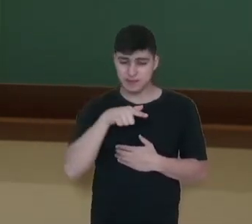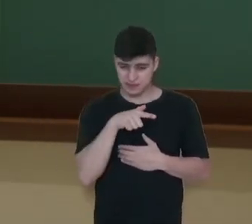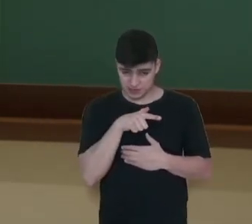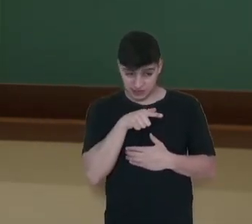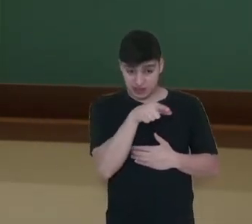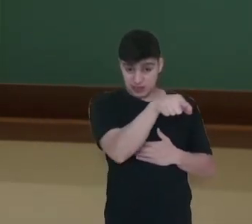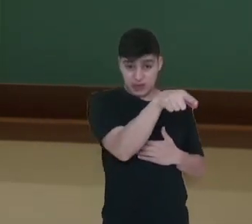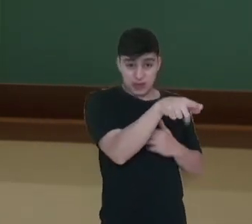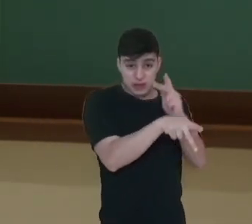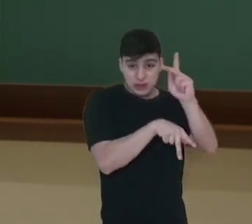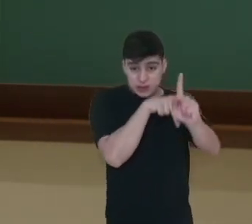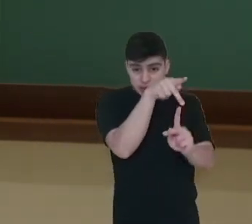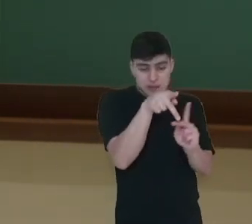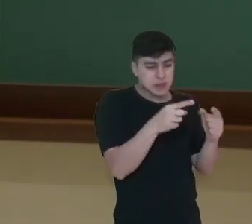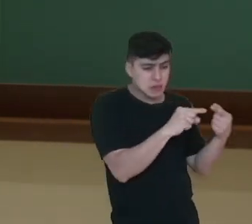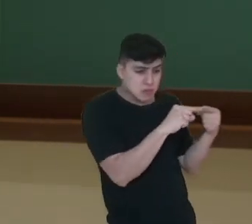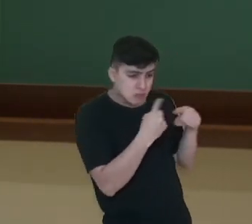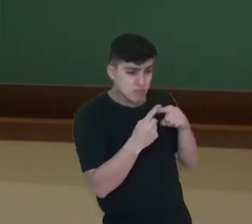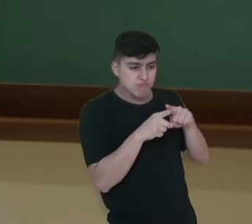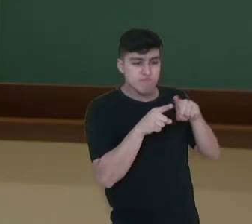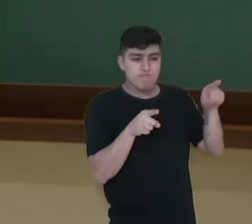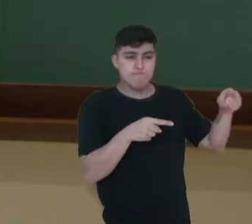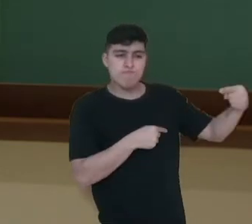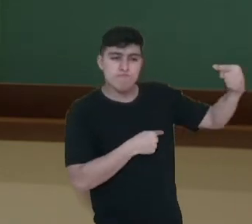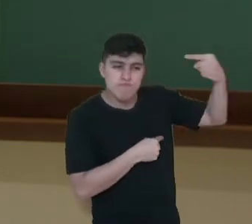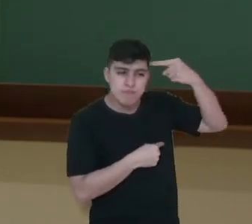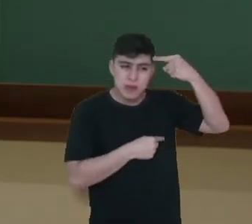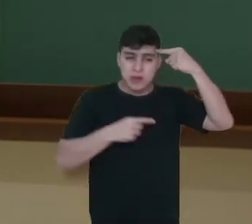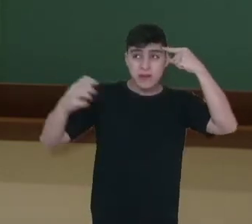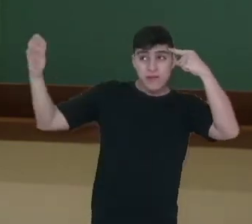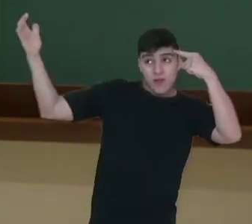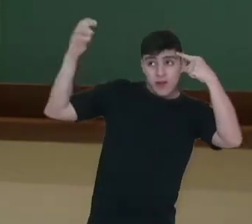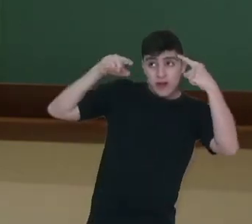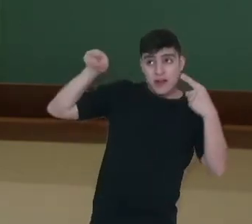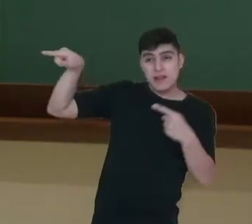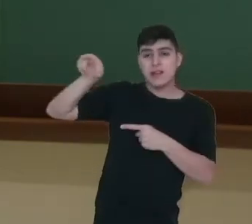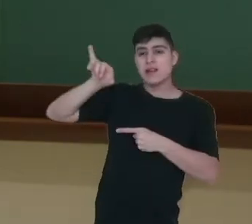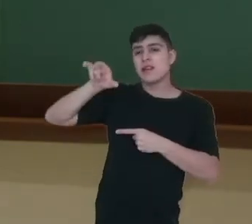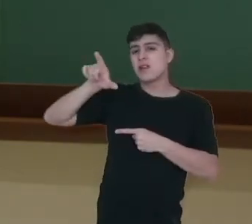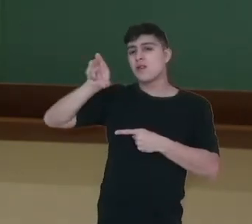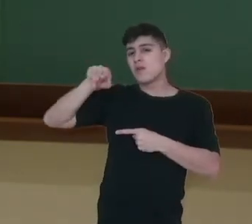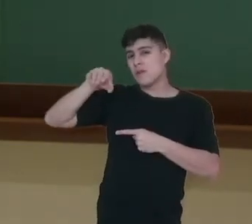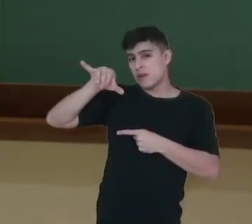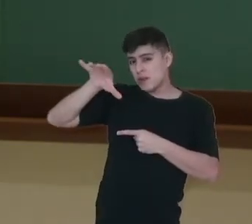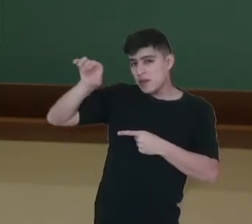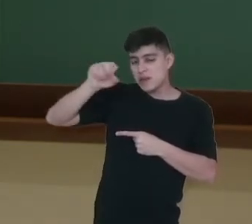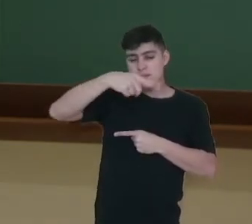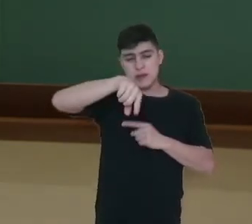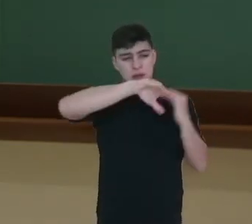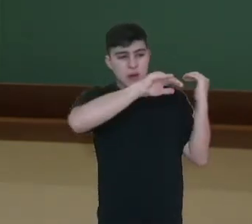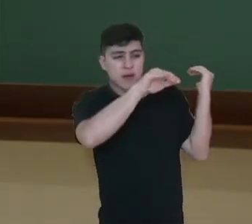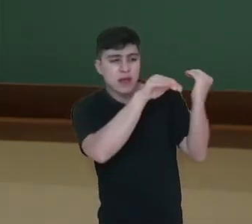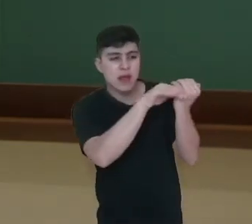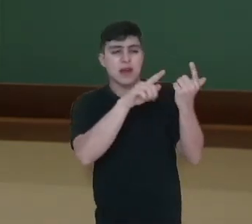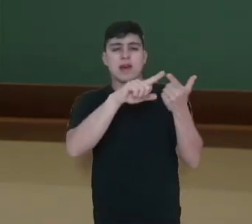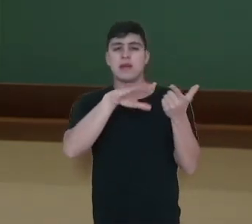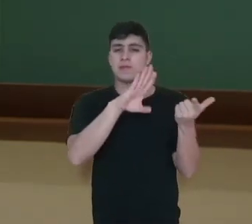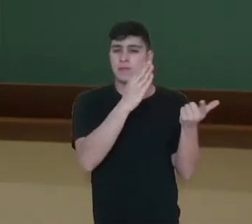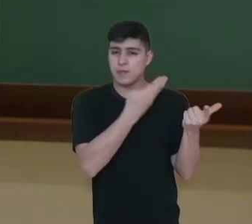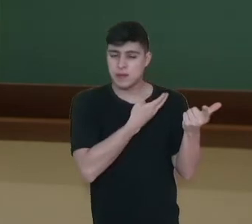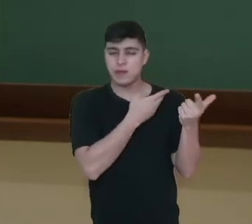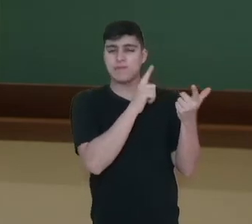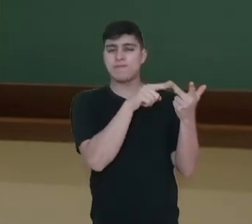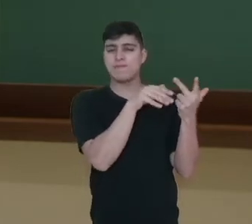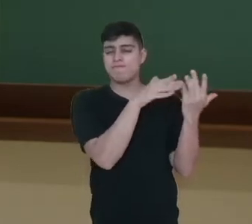ideias iluministas, certo? A ideia de liberdade, de fraternidade, de igualdade, certo?